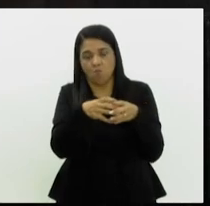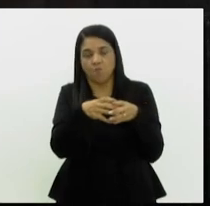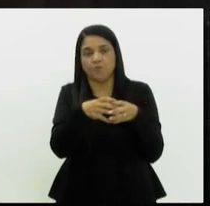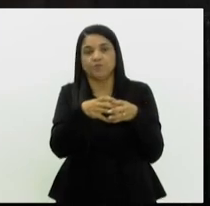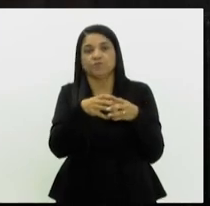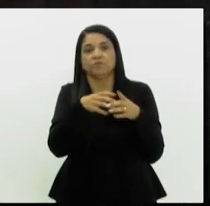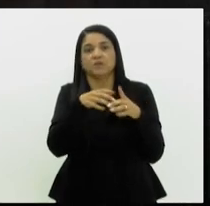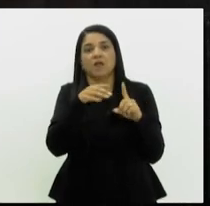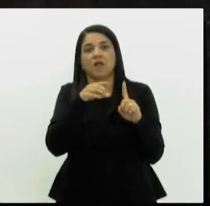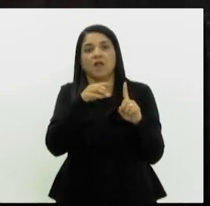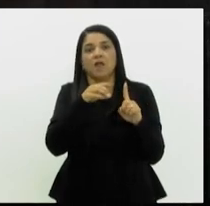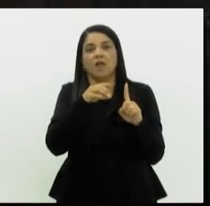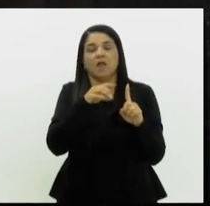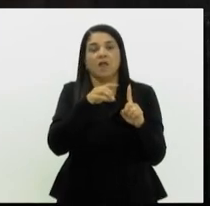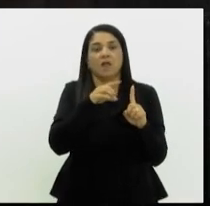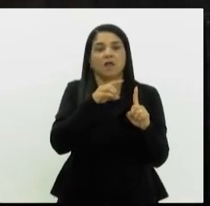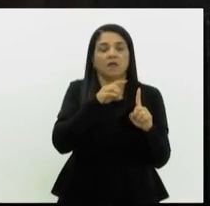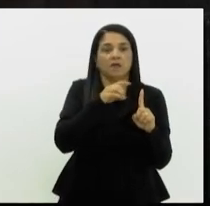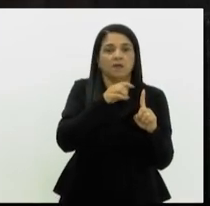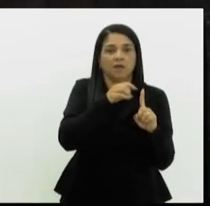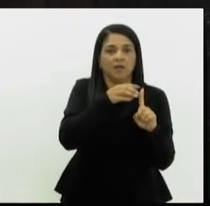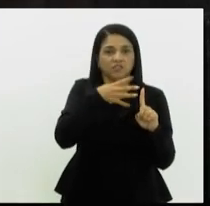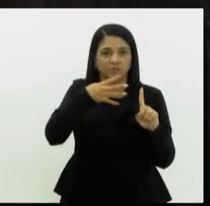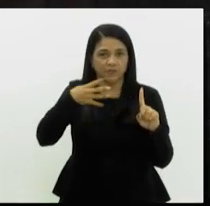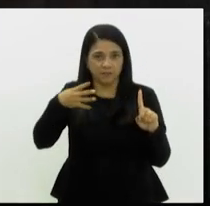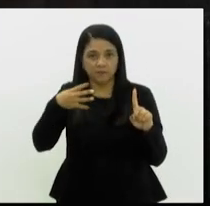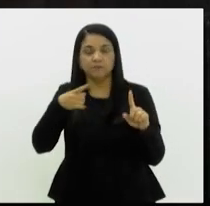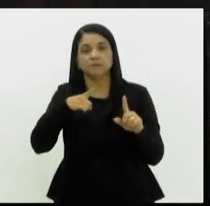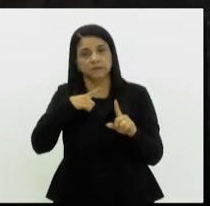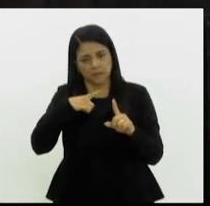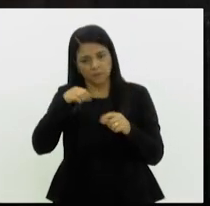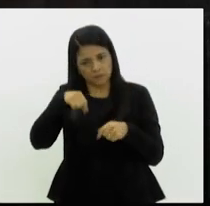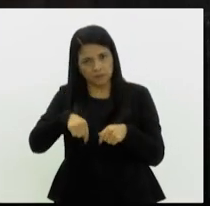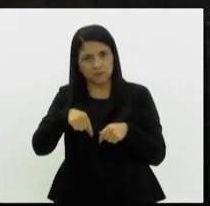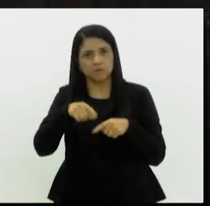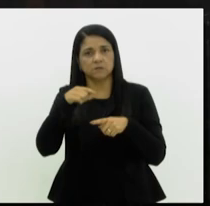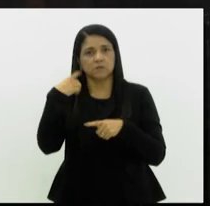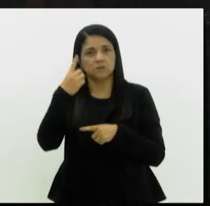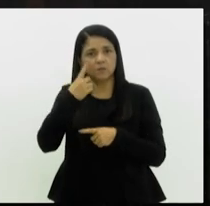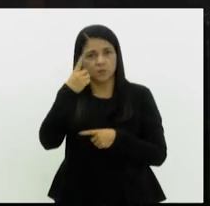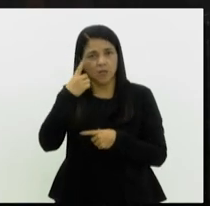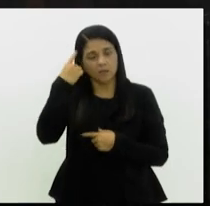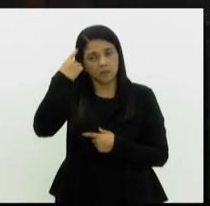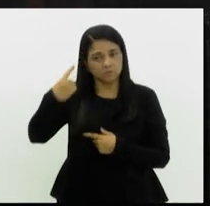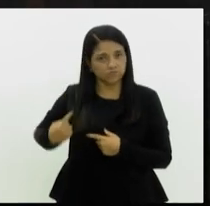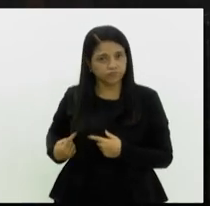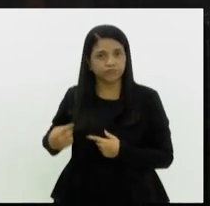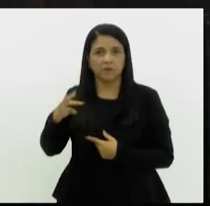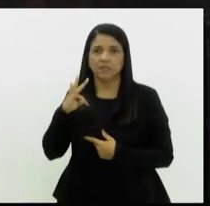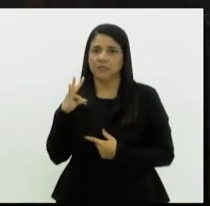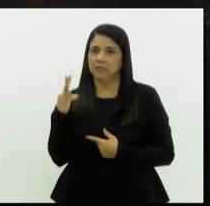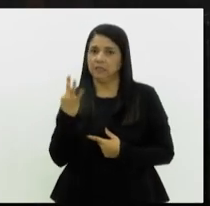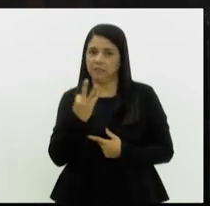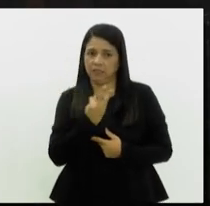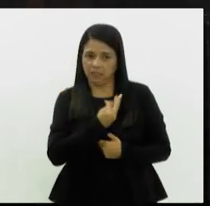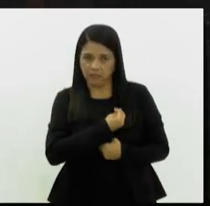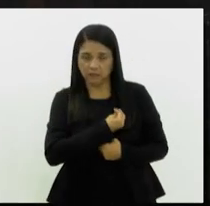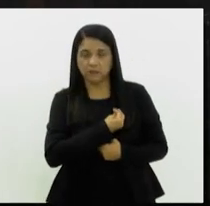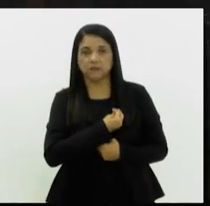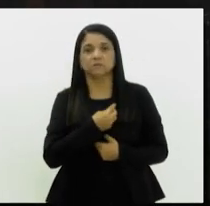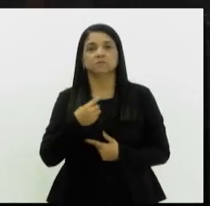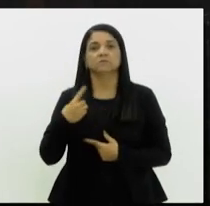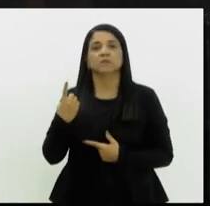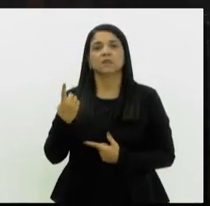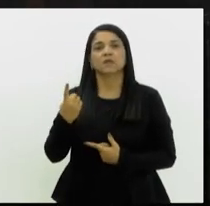LGBT, inclusive nessa casa temos uma deputada que é trans, né, uma deputada trans, a